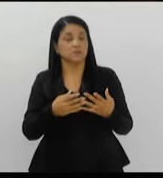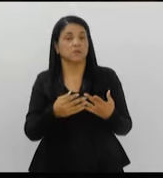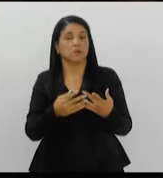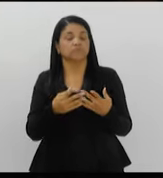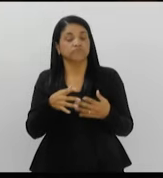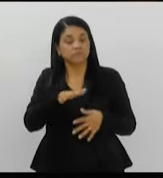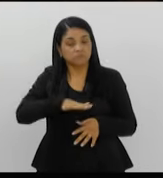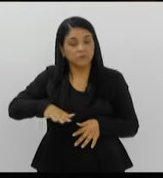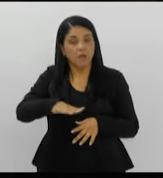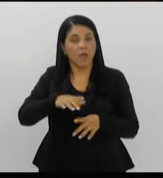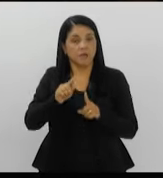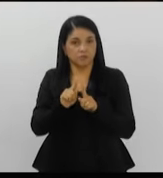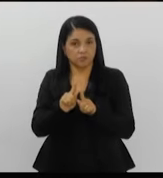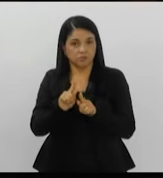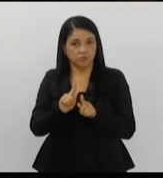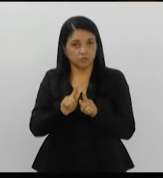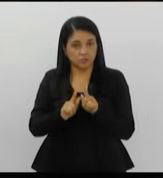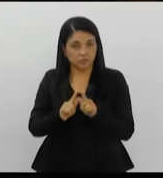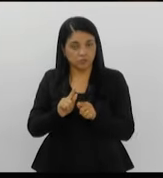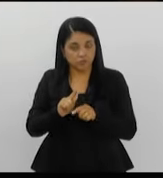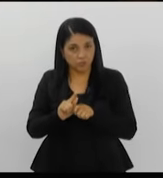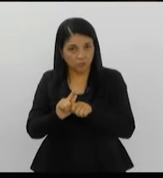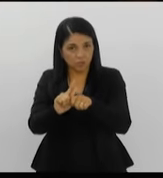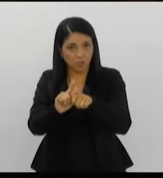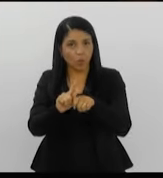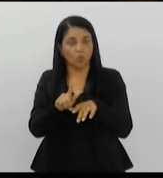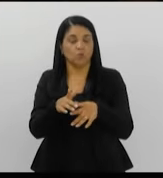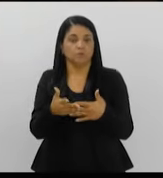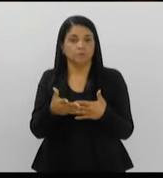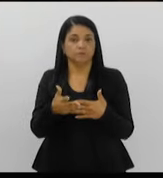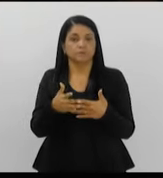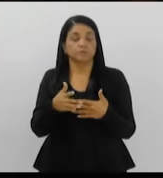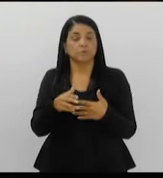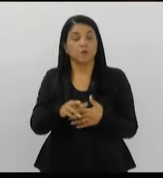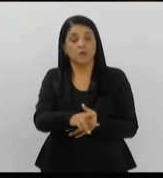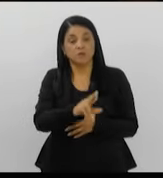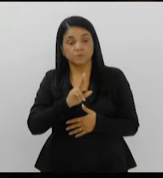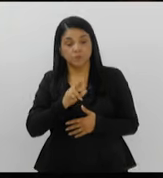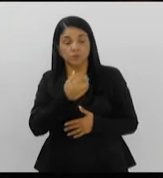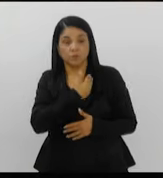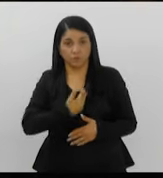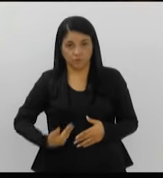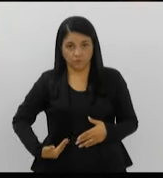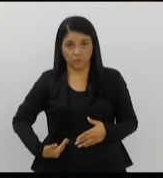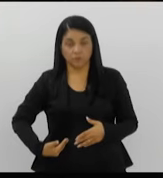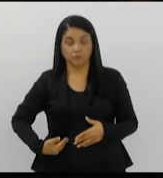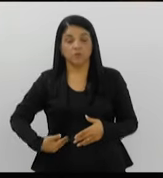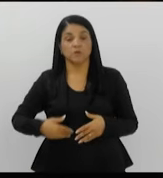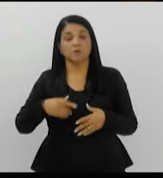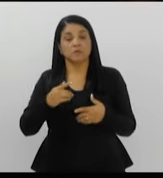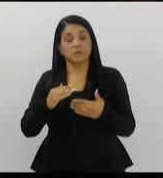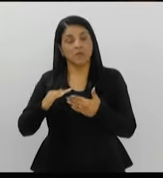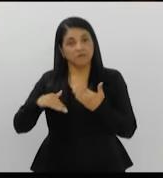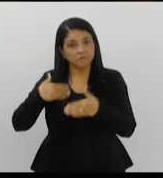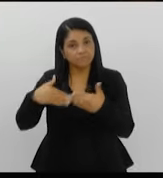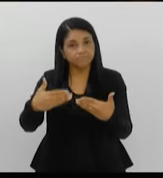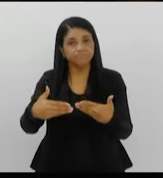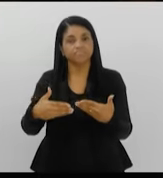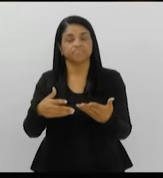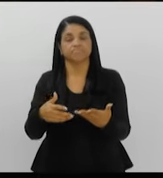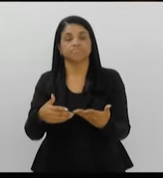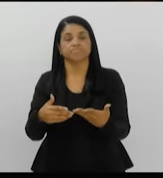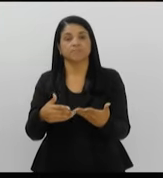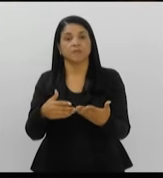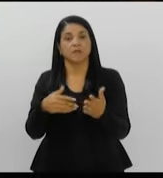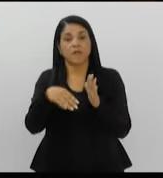saúde. O governo do Estado nos respondeu afirmando que a transição estava em curso e listando